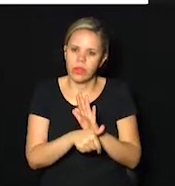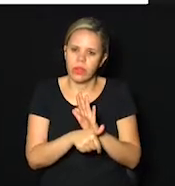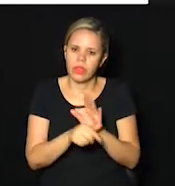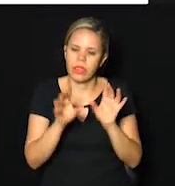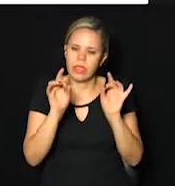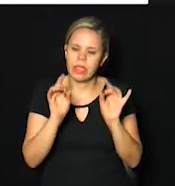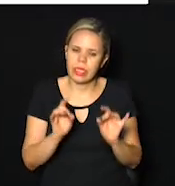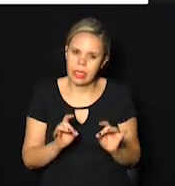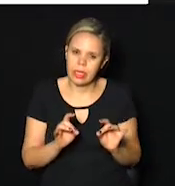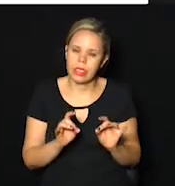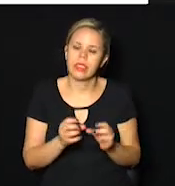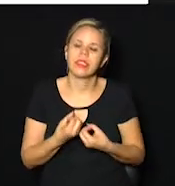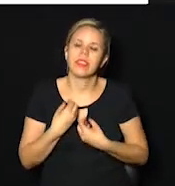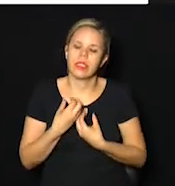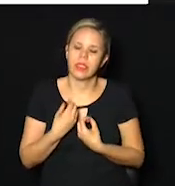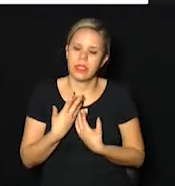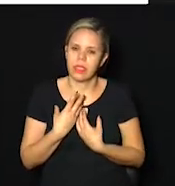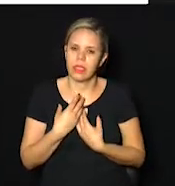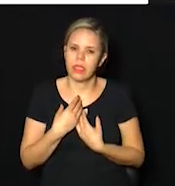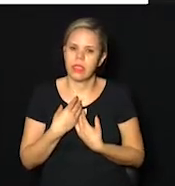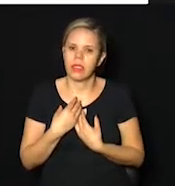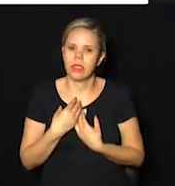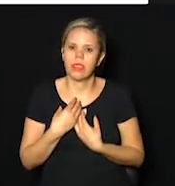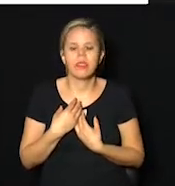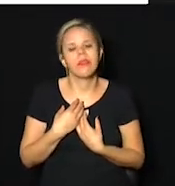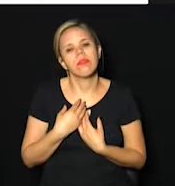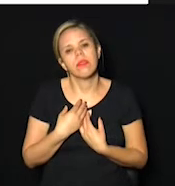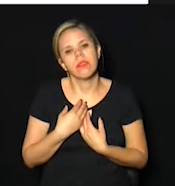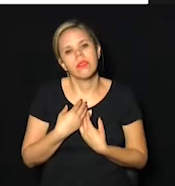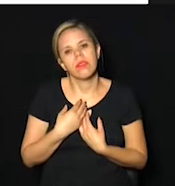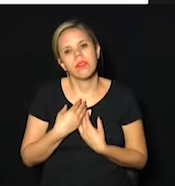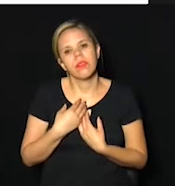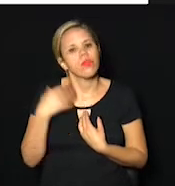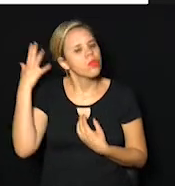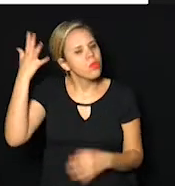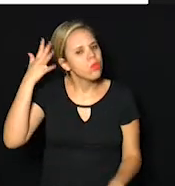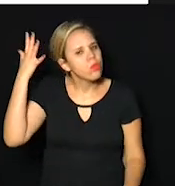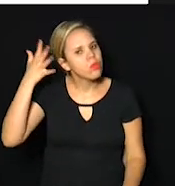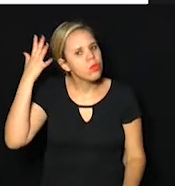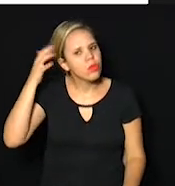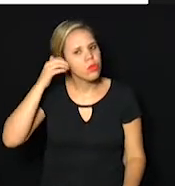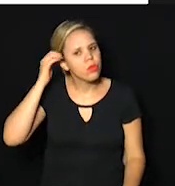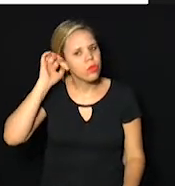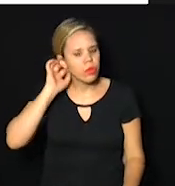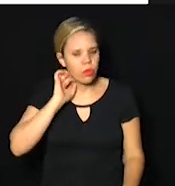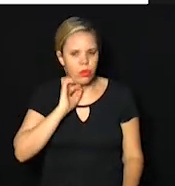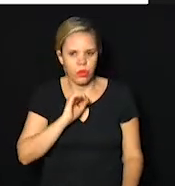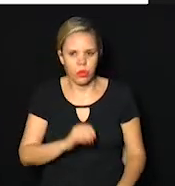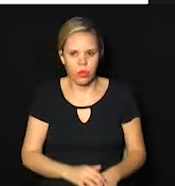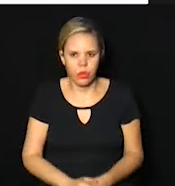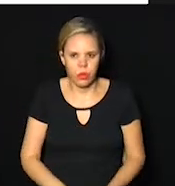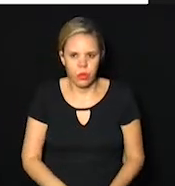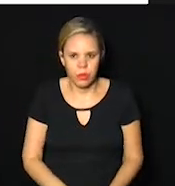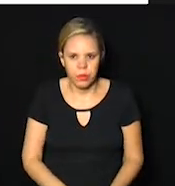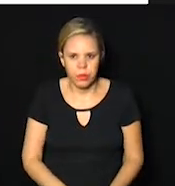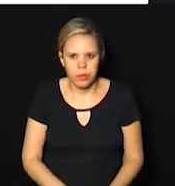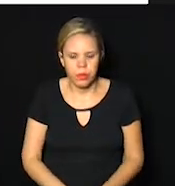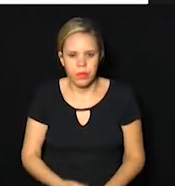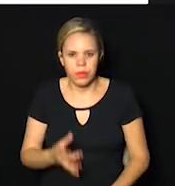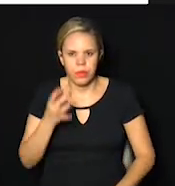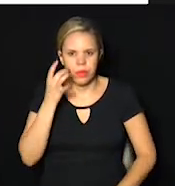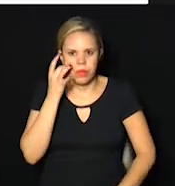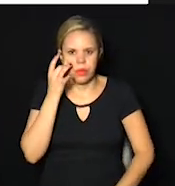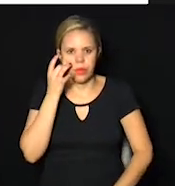detalhes. Como sempre, se alguém esteve na nossa palestra lá na presencial na